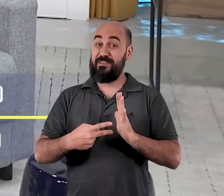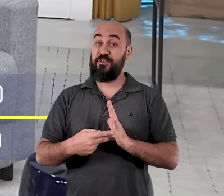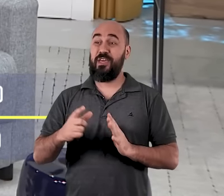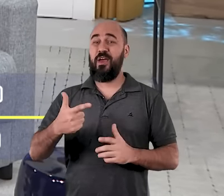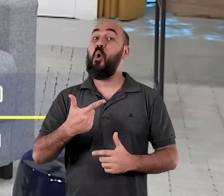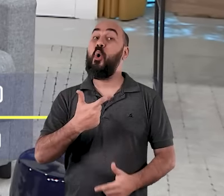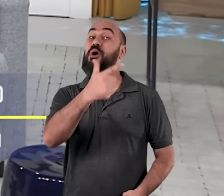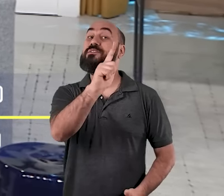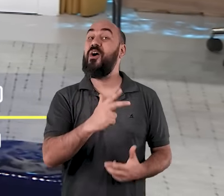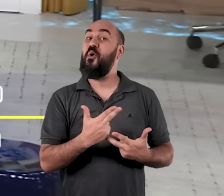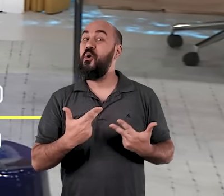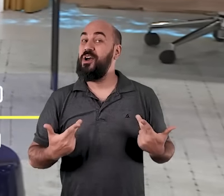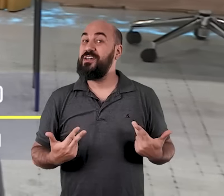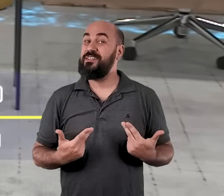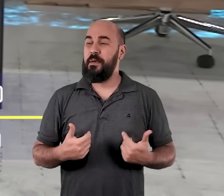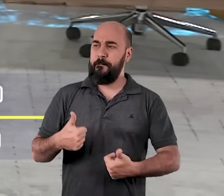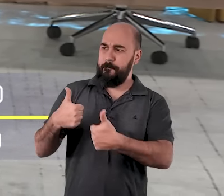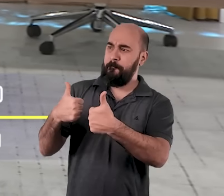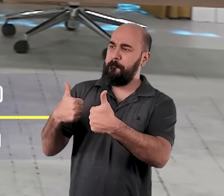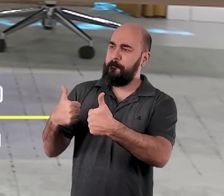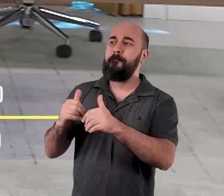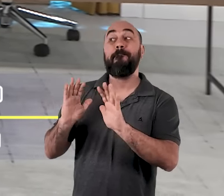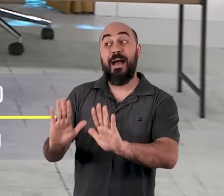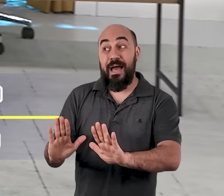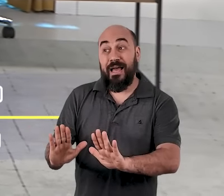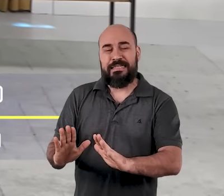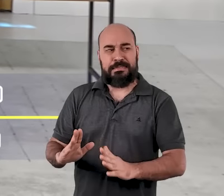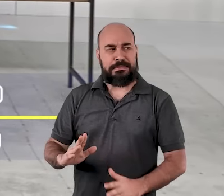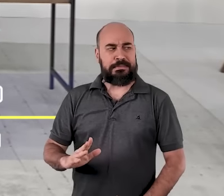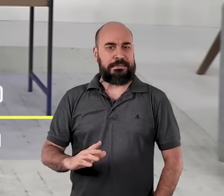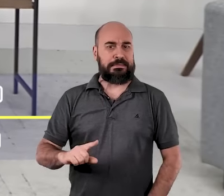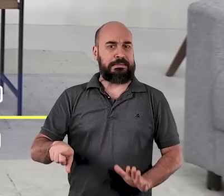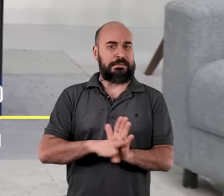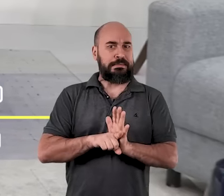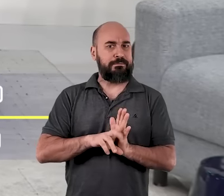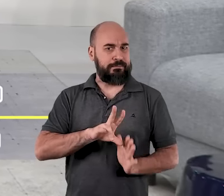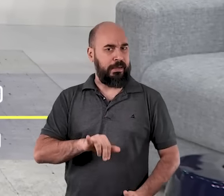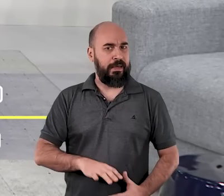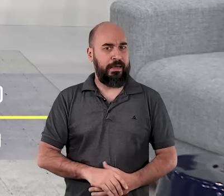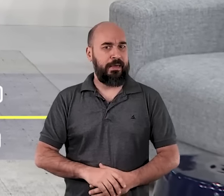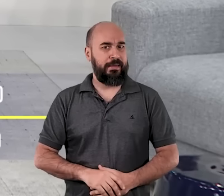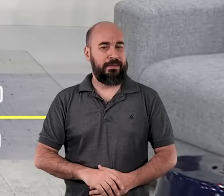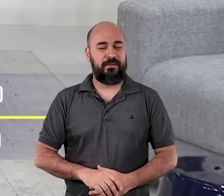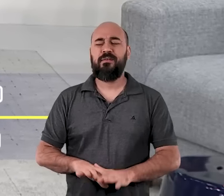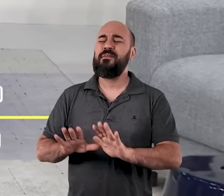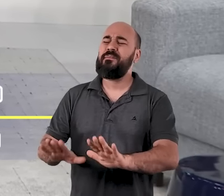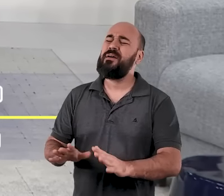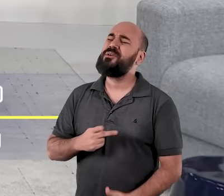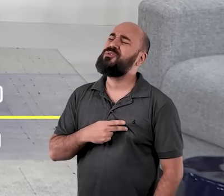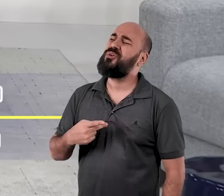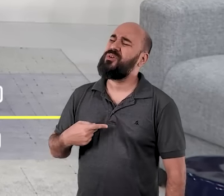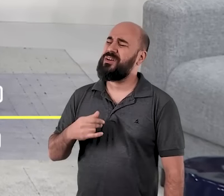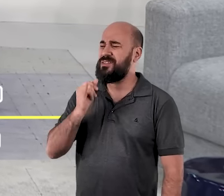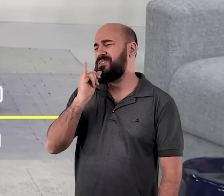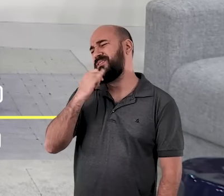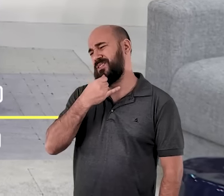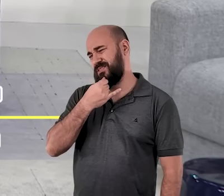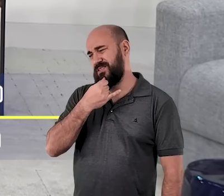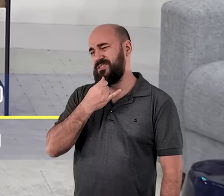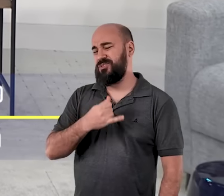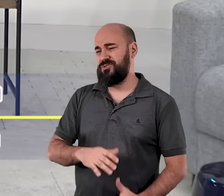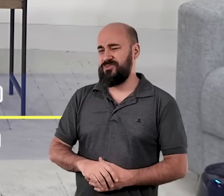outra coisa. E o moço disse assim para o pastor Marcelo: mas pastor, é triste saber que